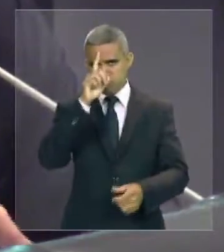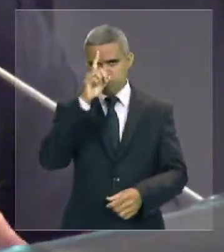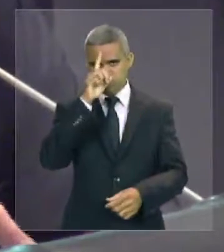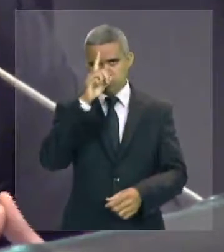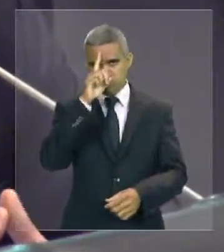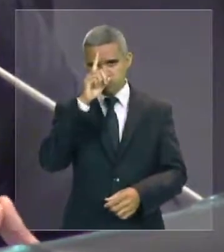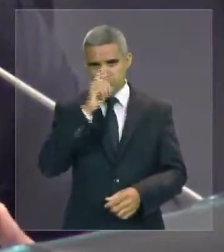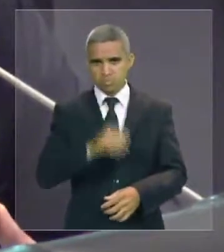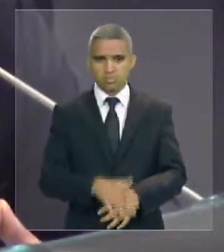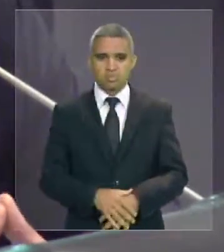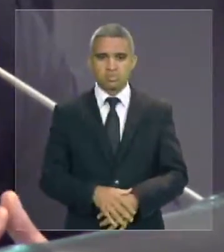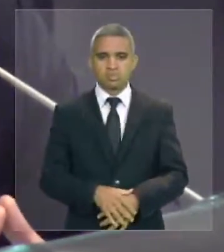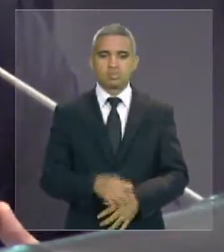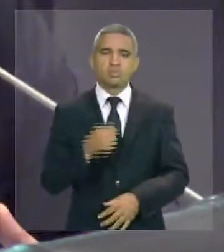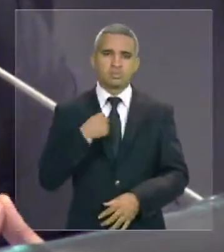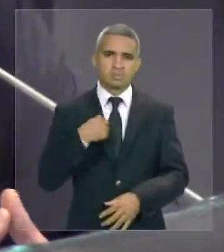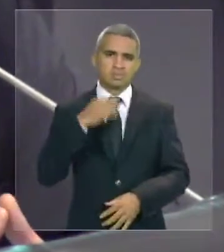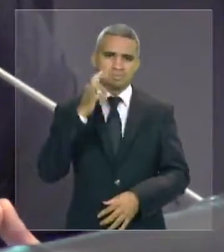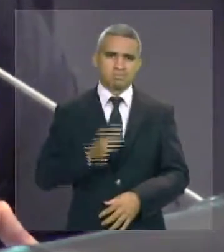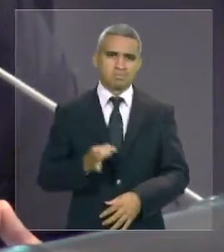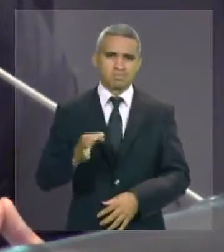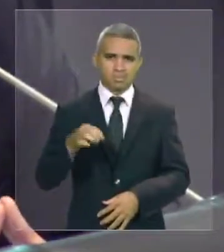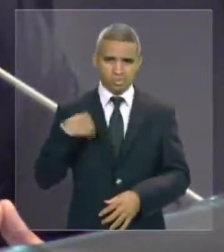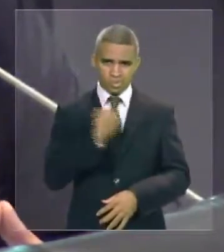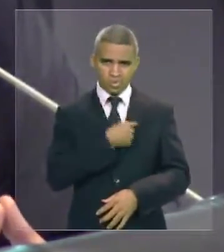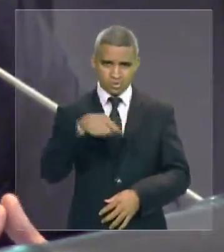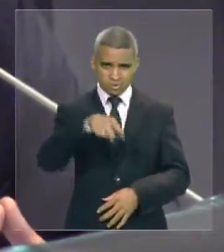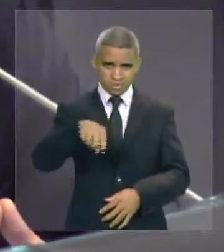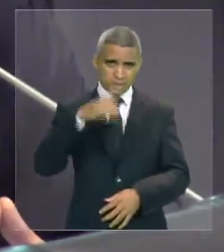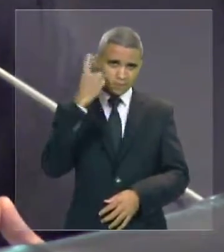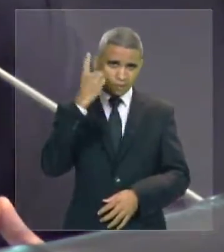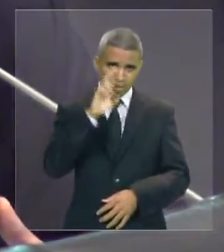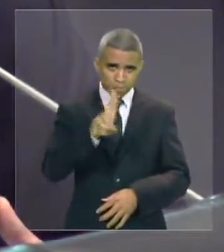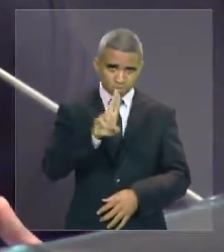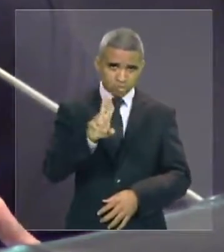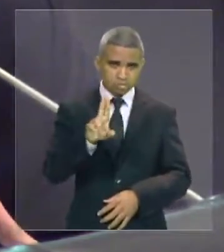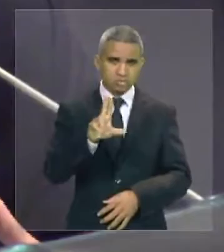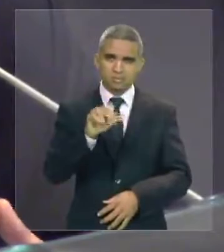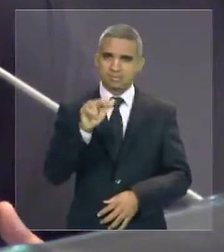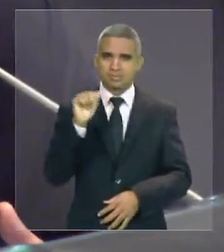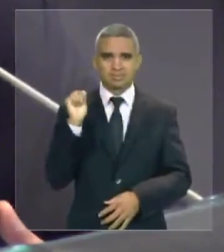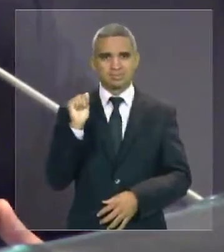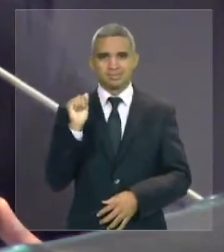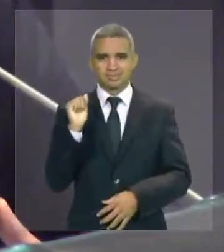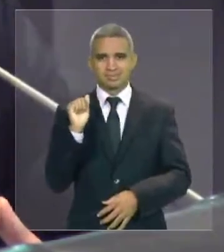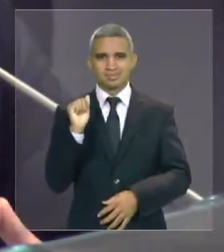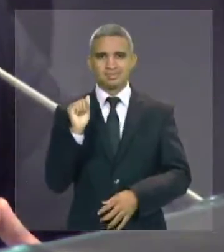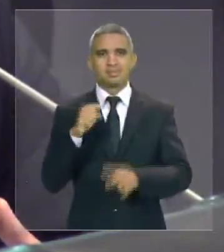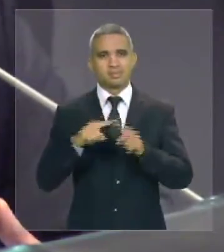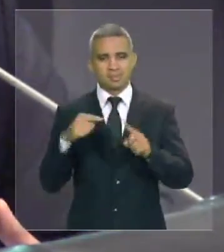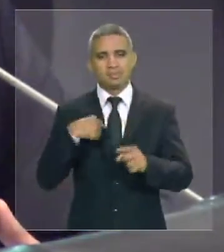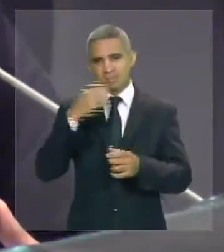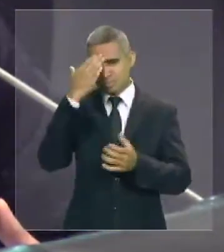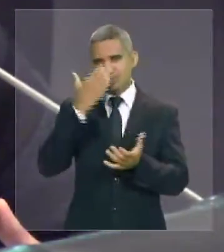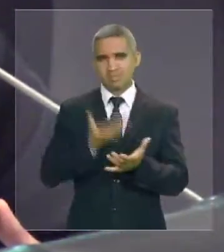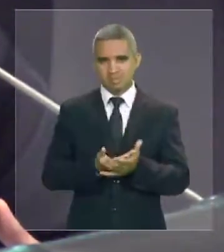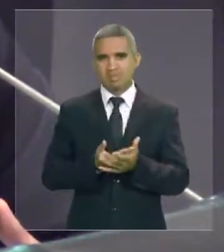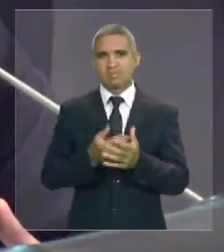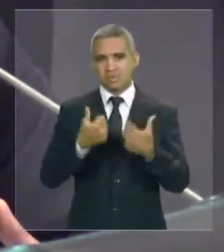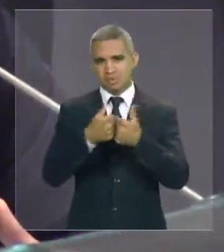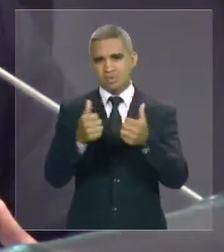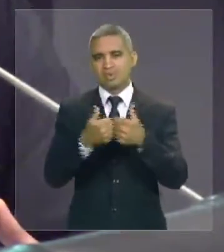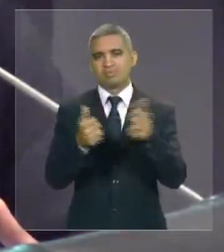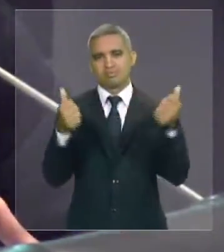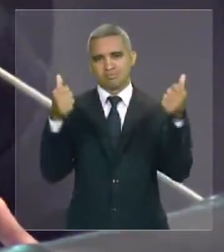utiliza transporte coletivo, dos deputados, mas é um caos. E não precisa, deputado Edivaldo, não precisa, deputado Otelino, a